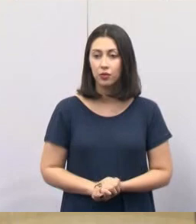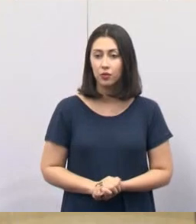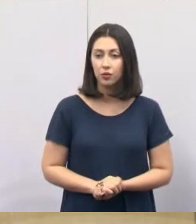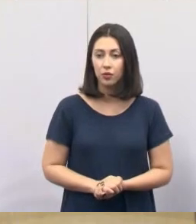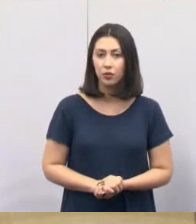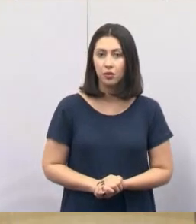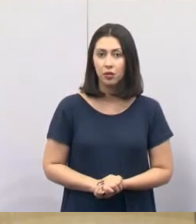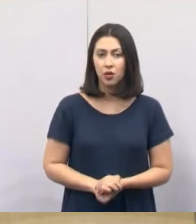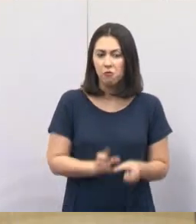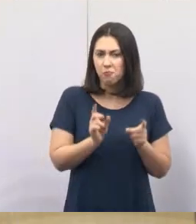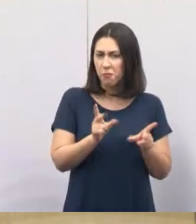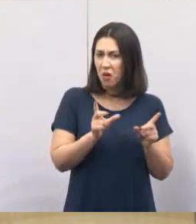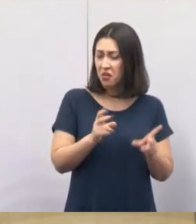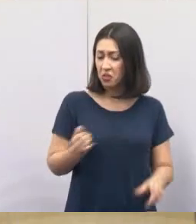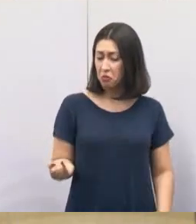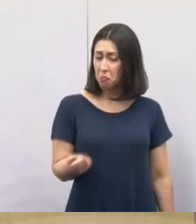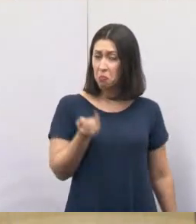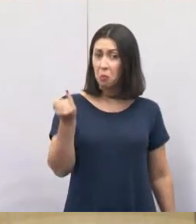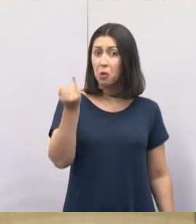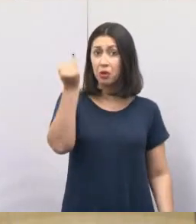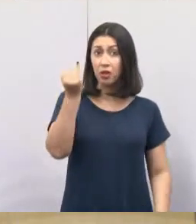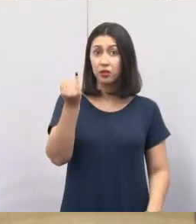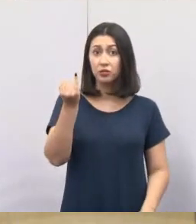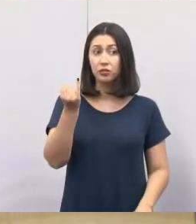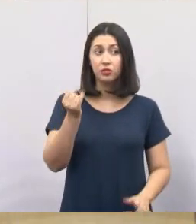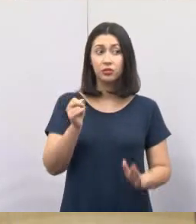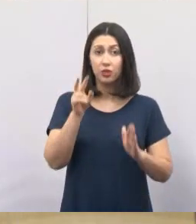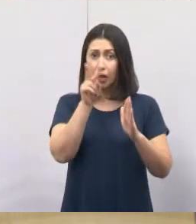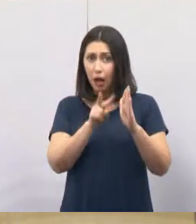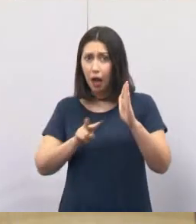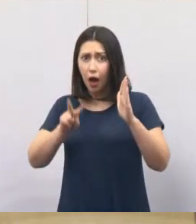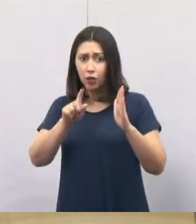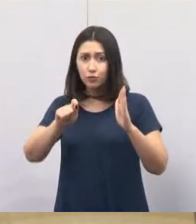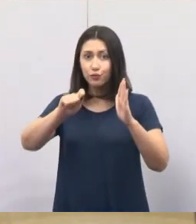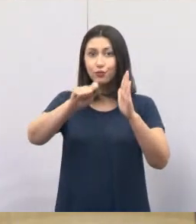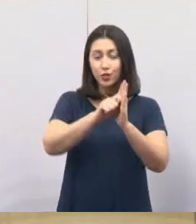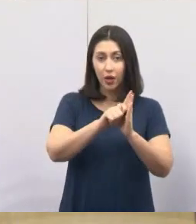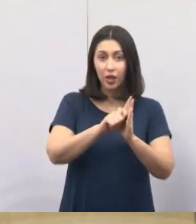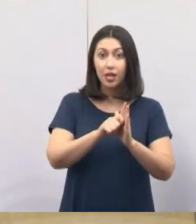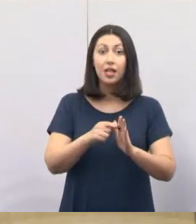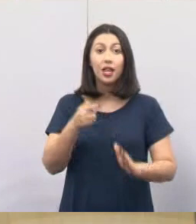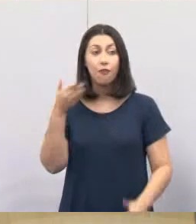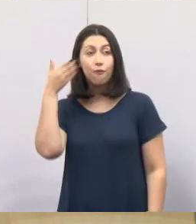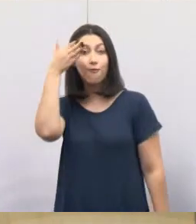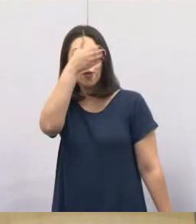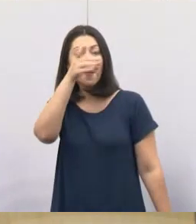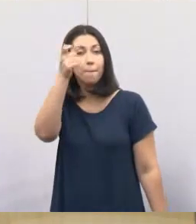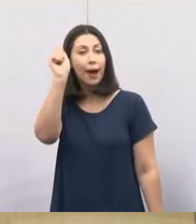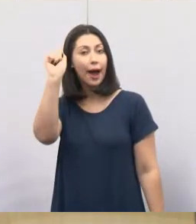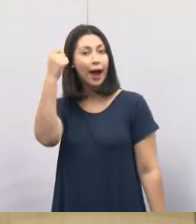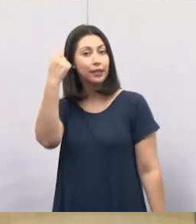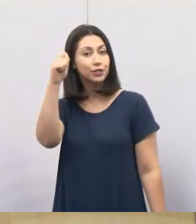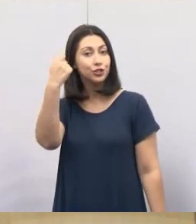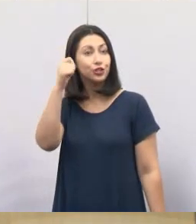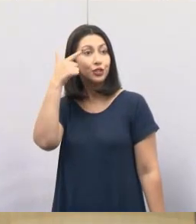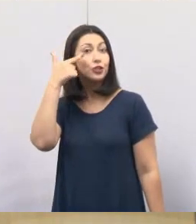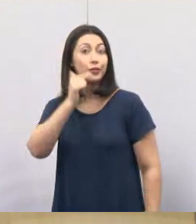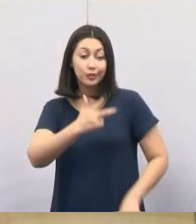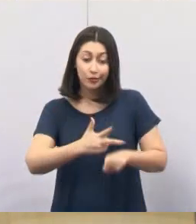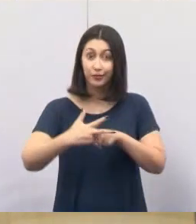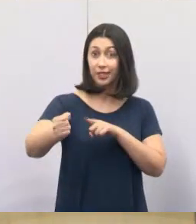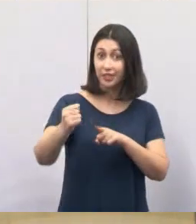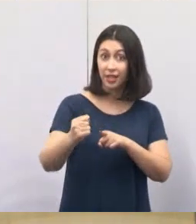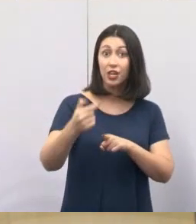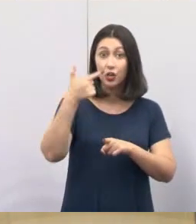de conteúdo audiovisual da América Latina, e voltou da Argentina com o prêmio Paradiso, pelo argumento de seu